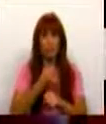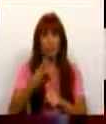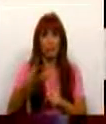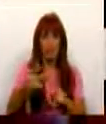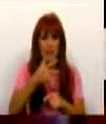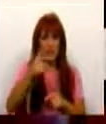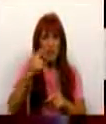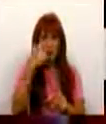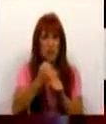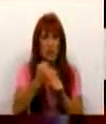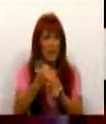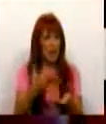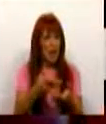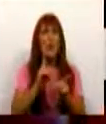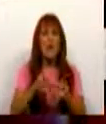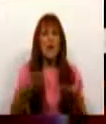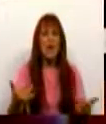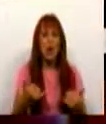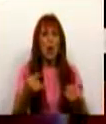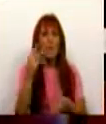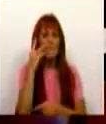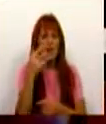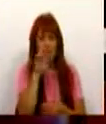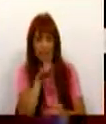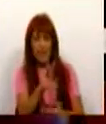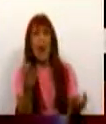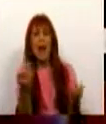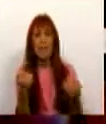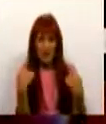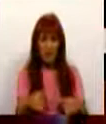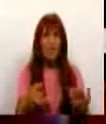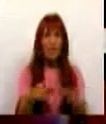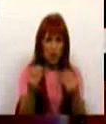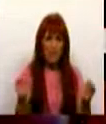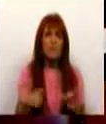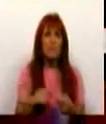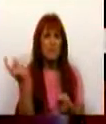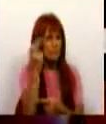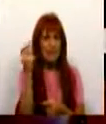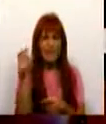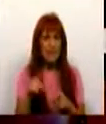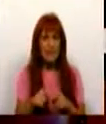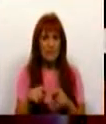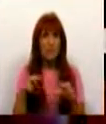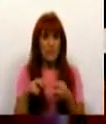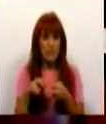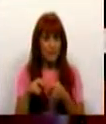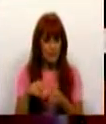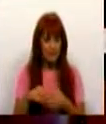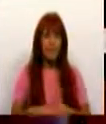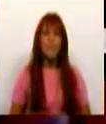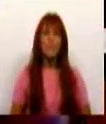de trabalhadores vão começar a ser encaradas de frente e vamos resolver definitivamente esta